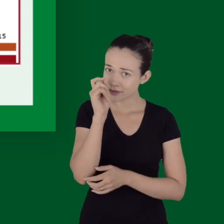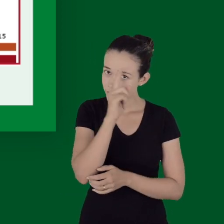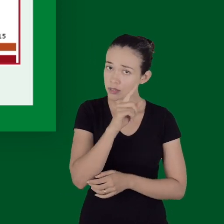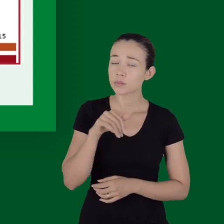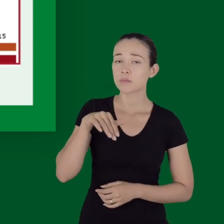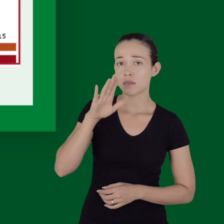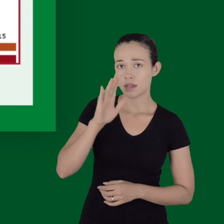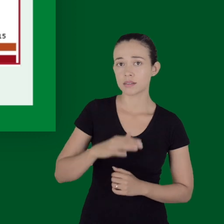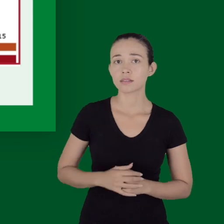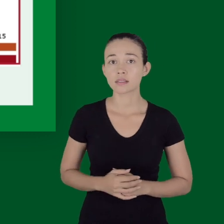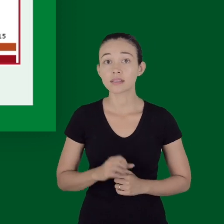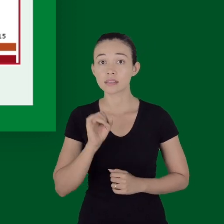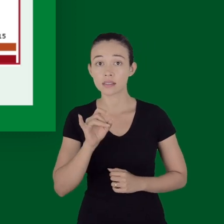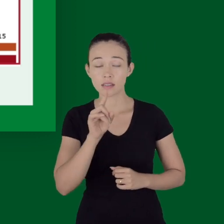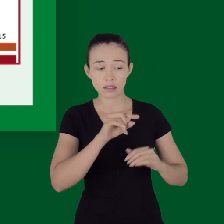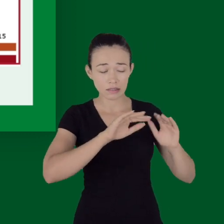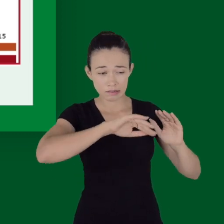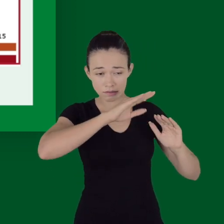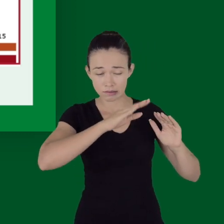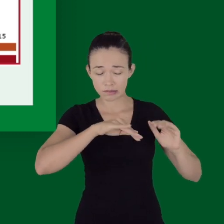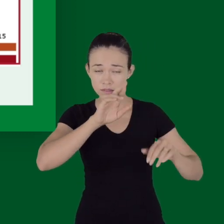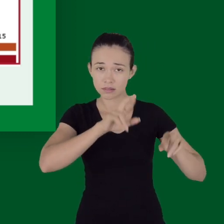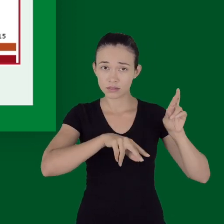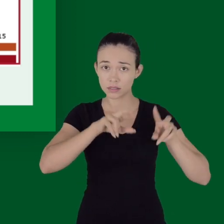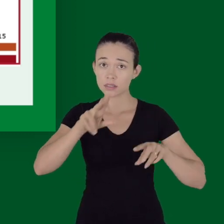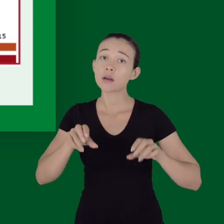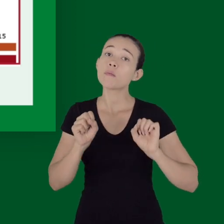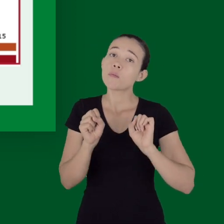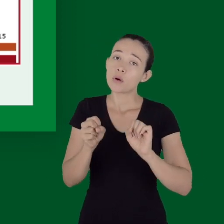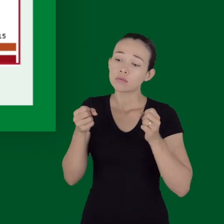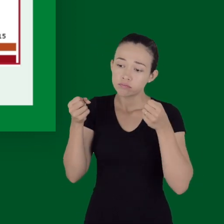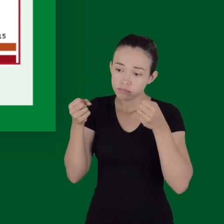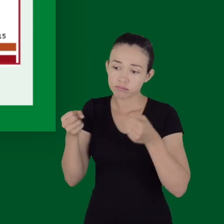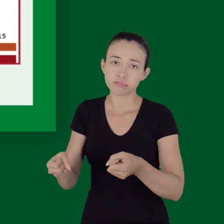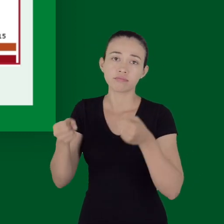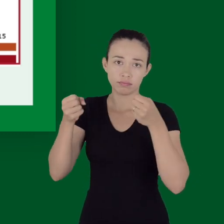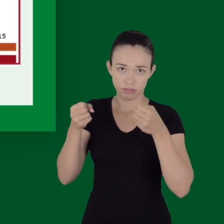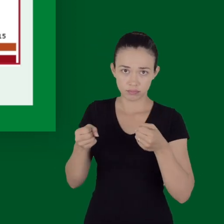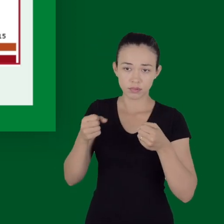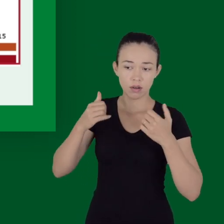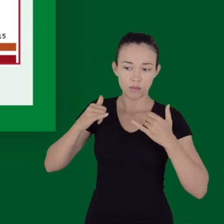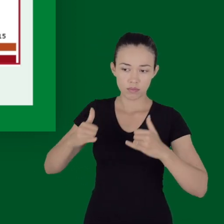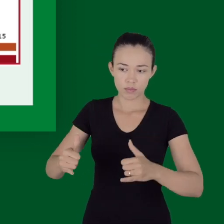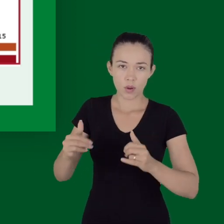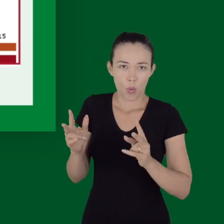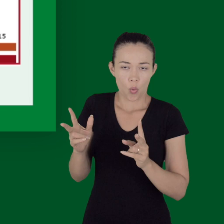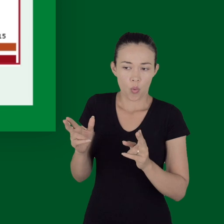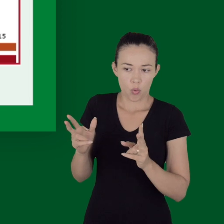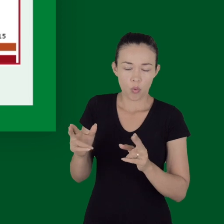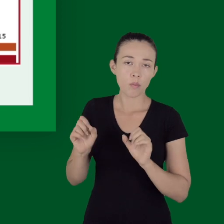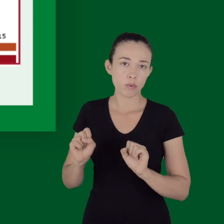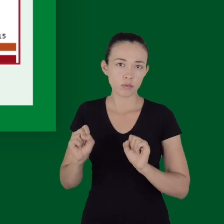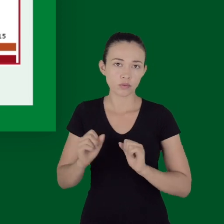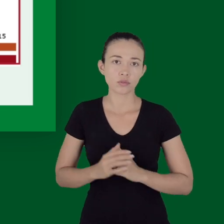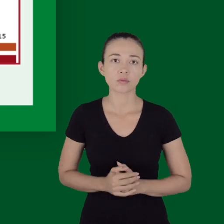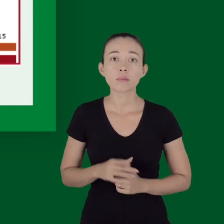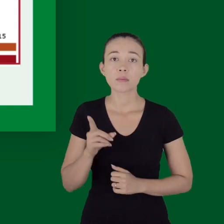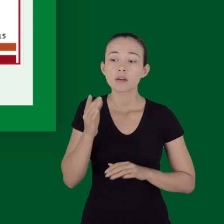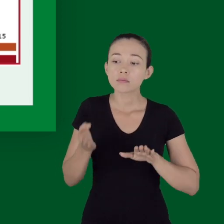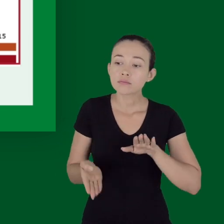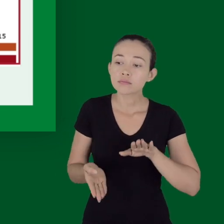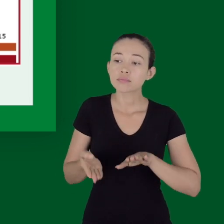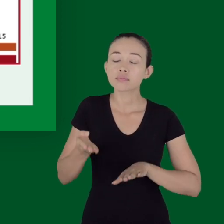com sincronização, né? A dose aqui é um pouquinho mais alta, de 120 a 200 joules,